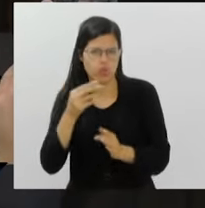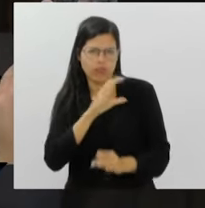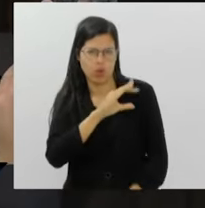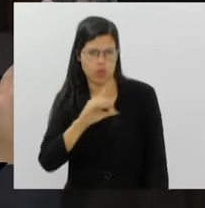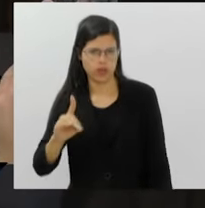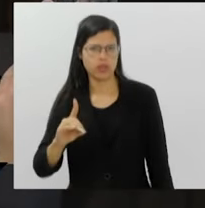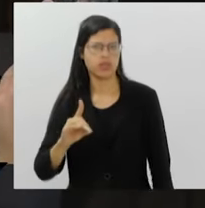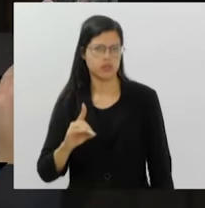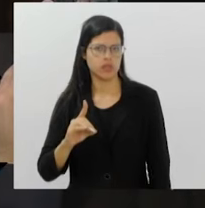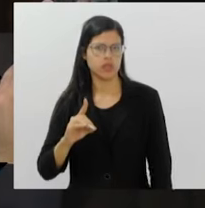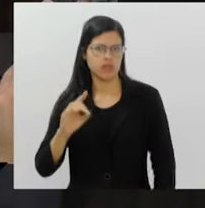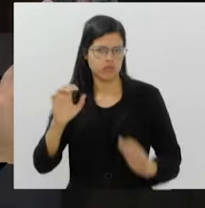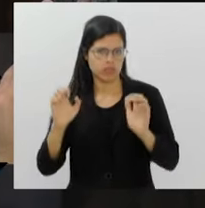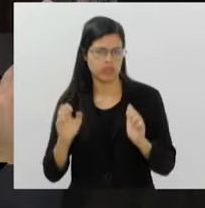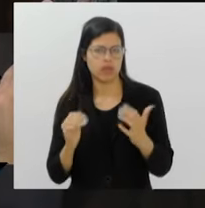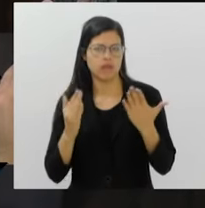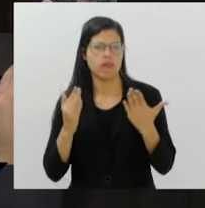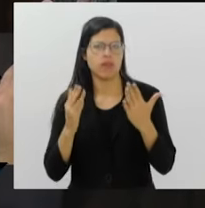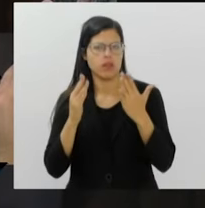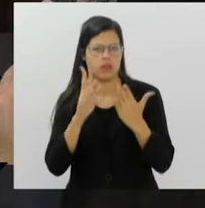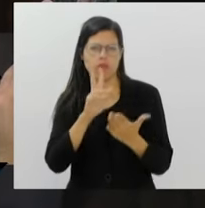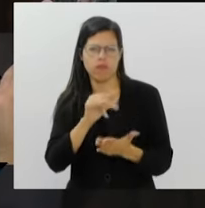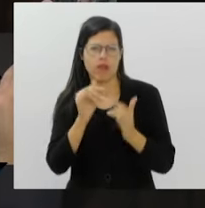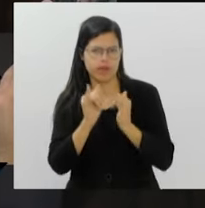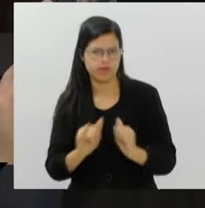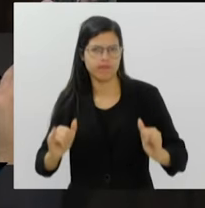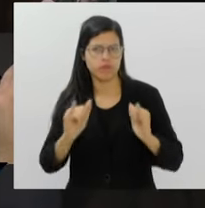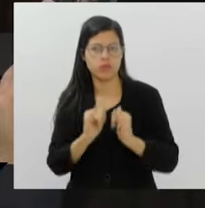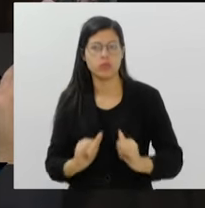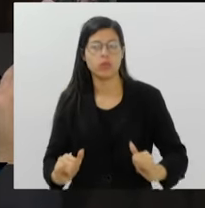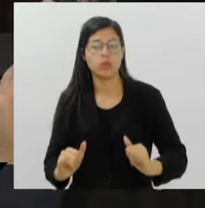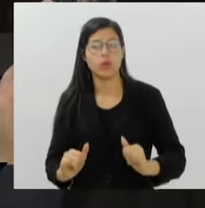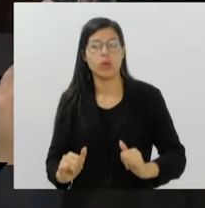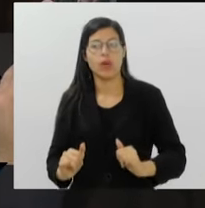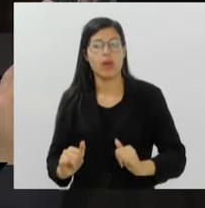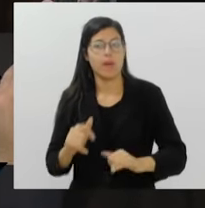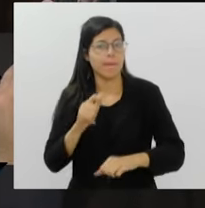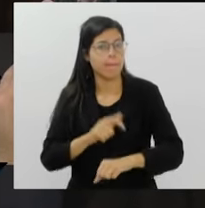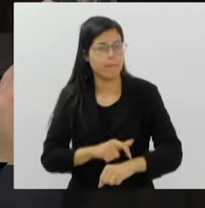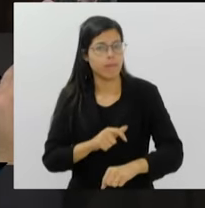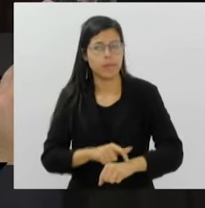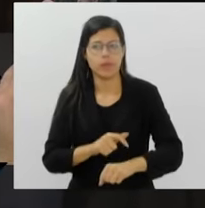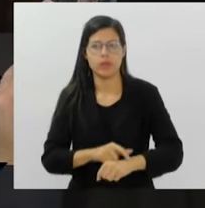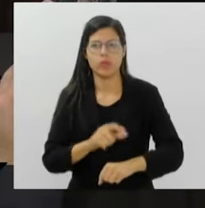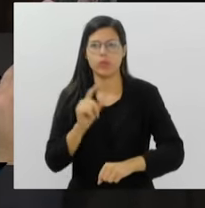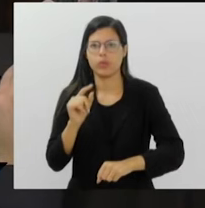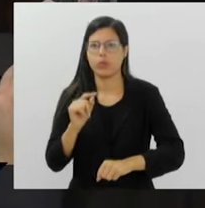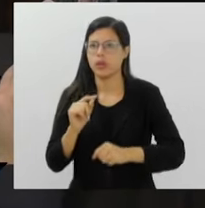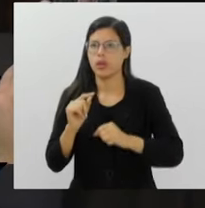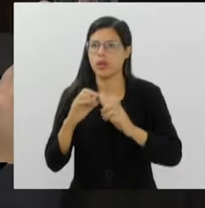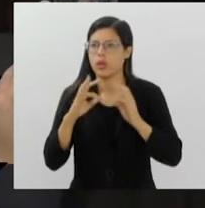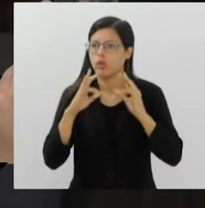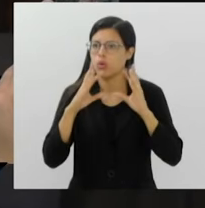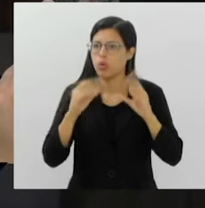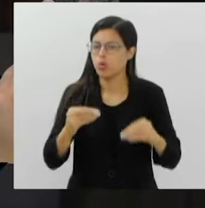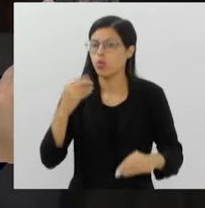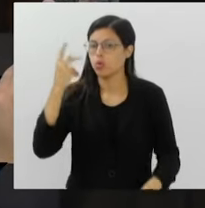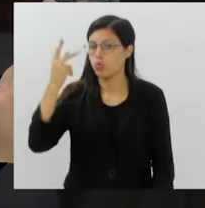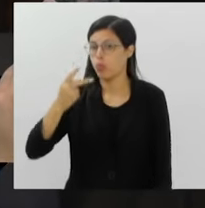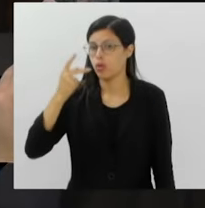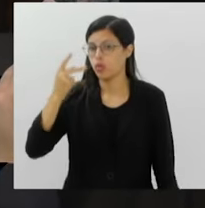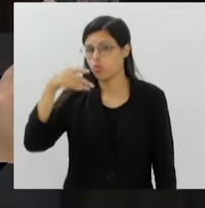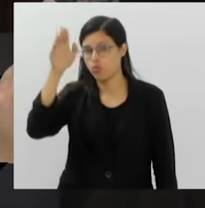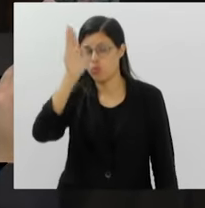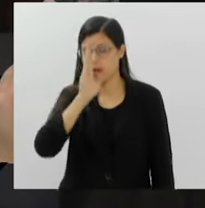para a gente a publicizar aí para vocês. Passou da hora, de repente, através de todo o parlamento do Brasil, da